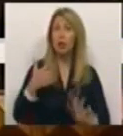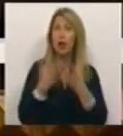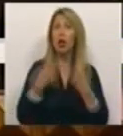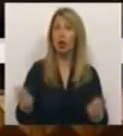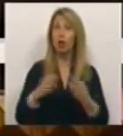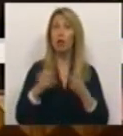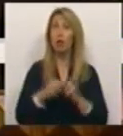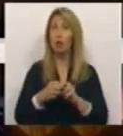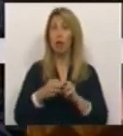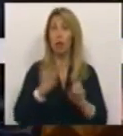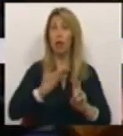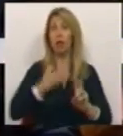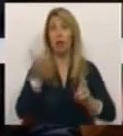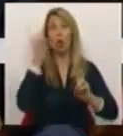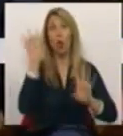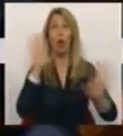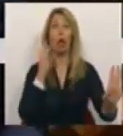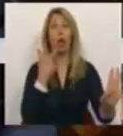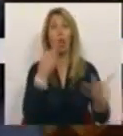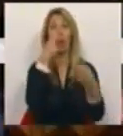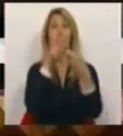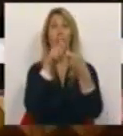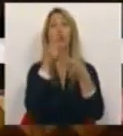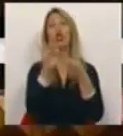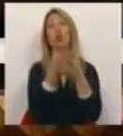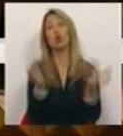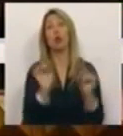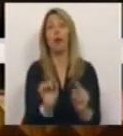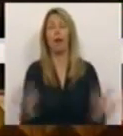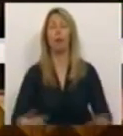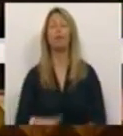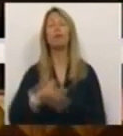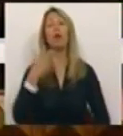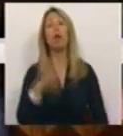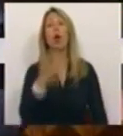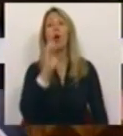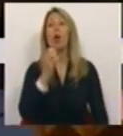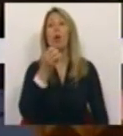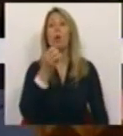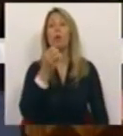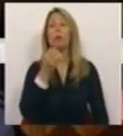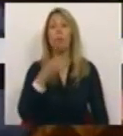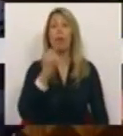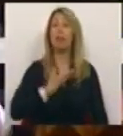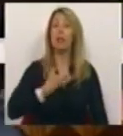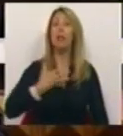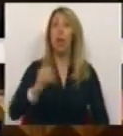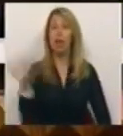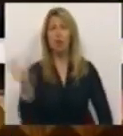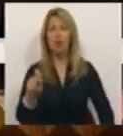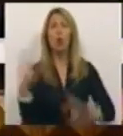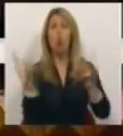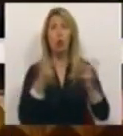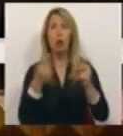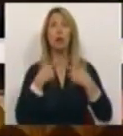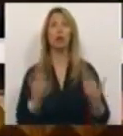chamadas micro-soluções. Lamentamos que, infelizmente, o PS e o CDS tenham vindo para este debate com irritação, mas sem qualquer perspectiva de